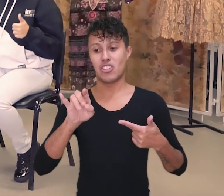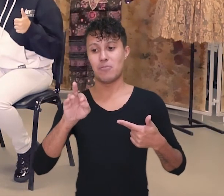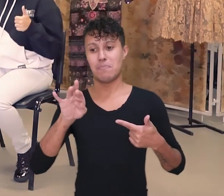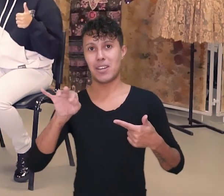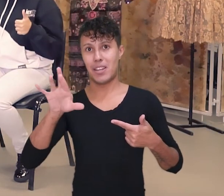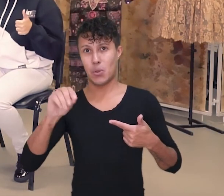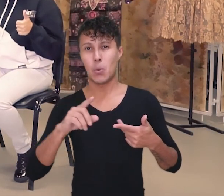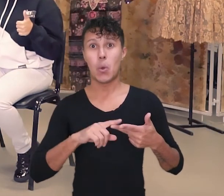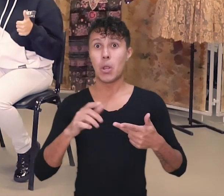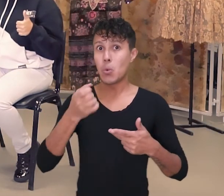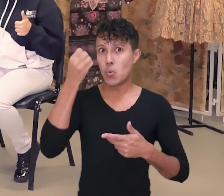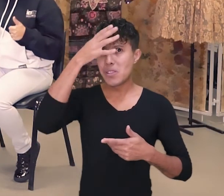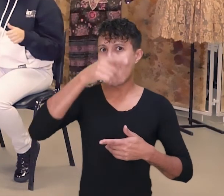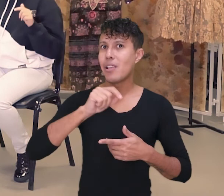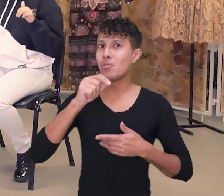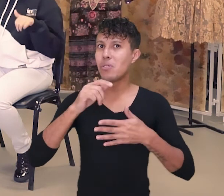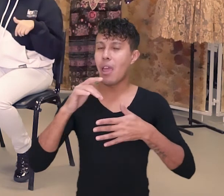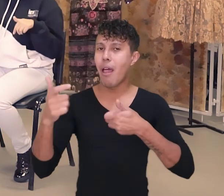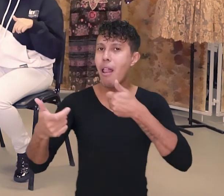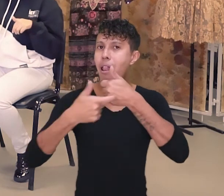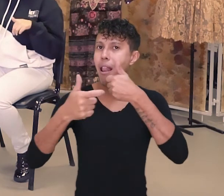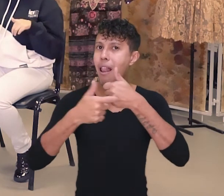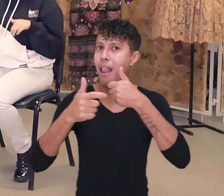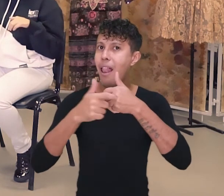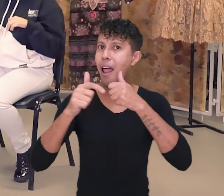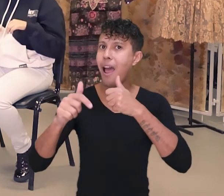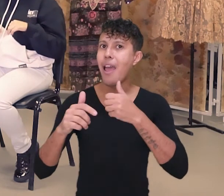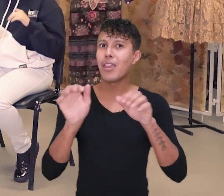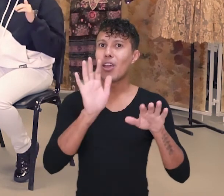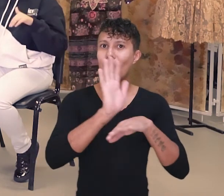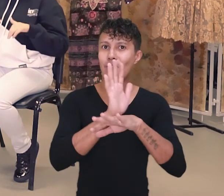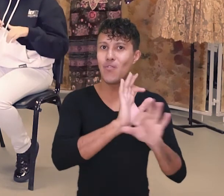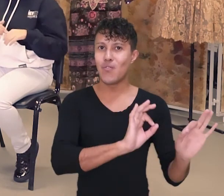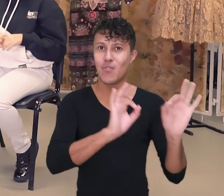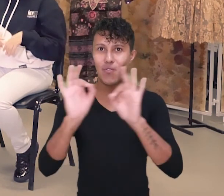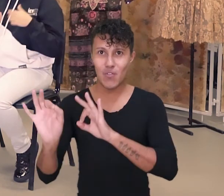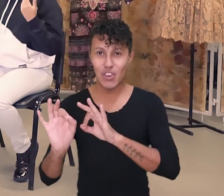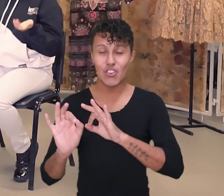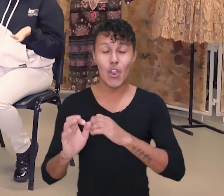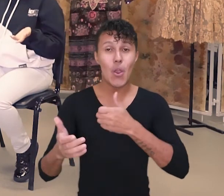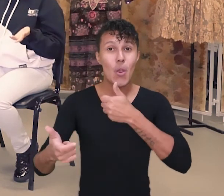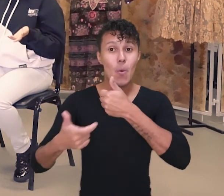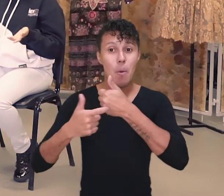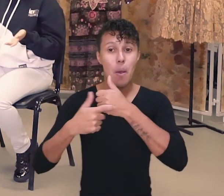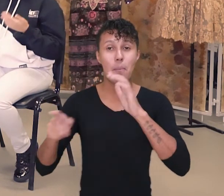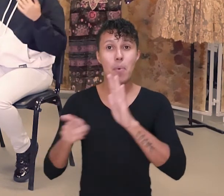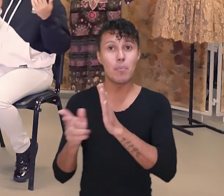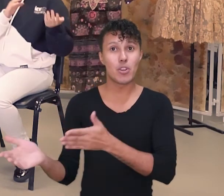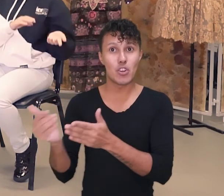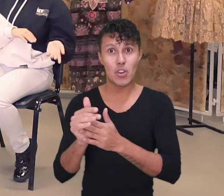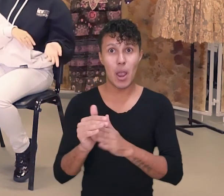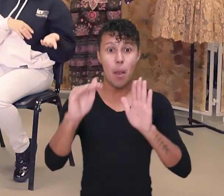não esquece de deixar o like aqui no vídeo, se inscrever no canal do Juventudes, do SESC. E seguir as